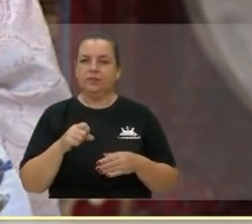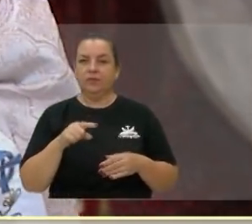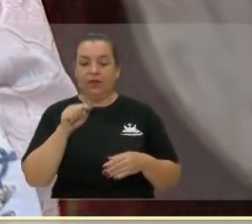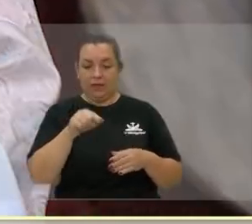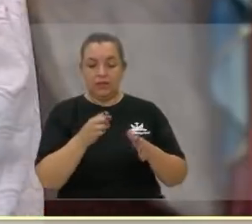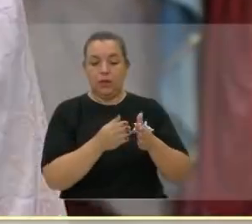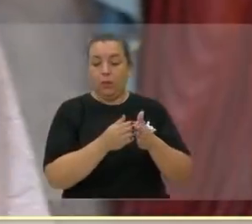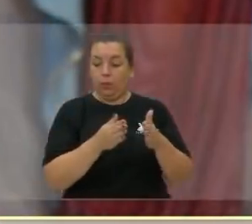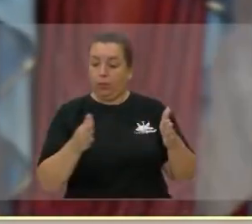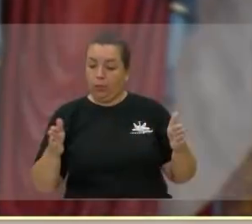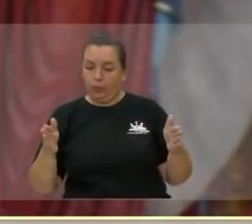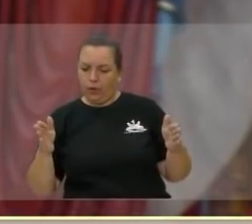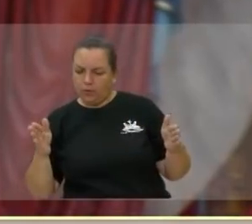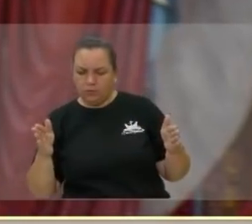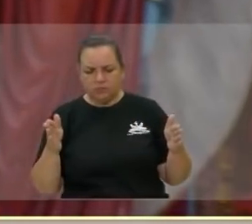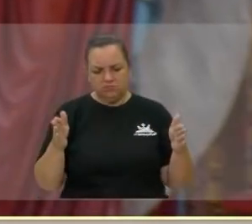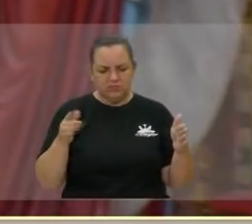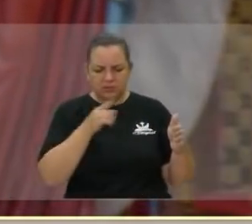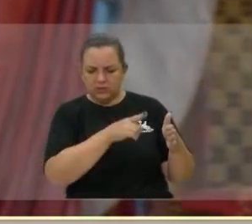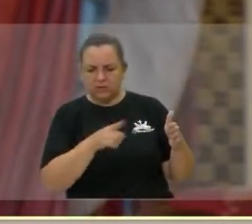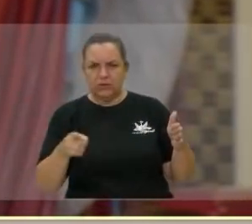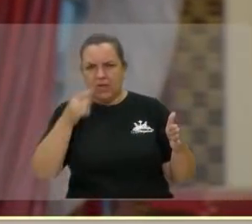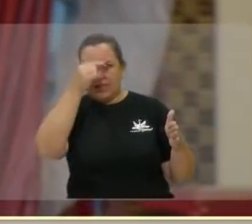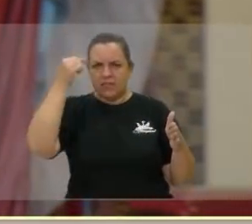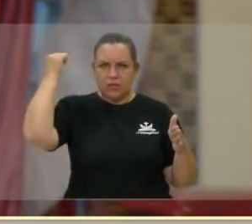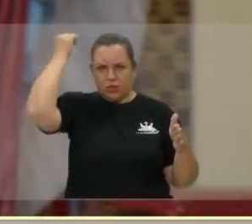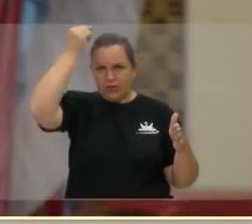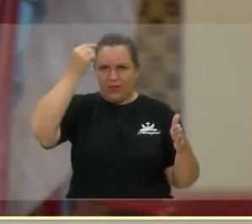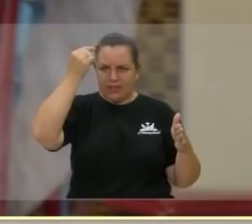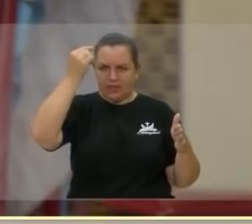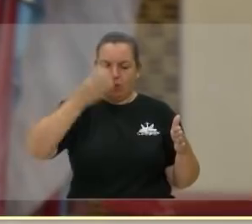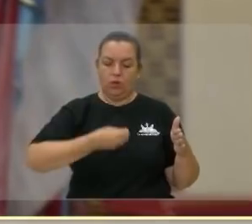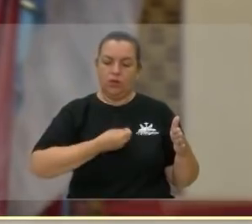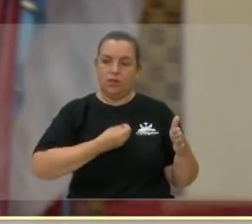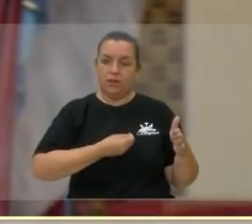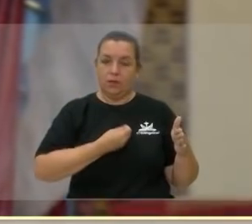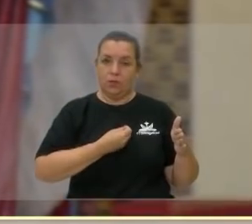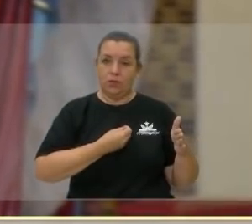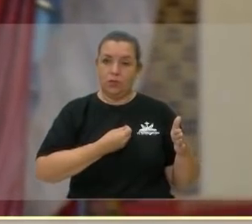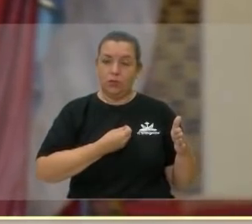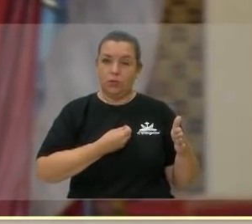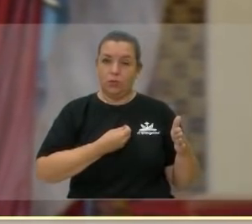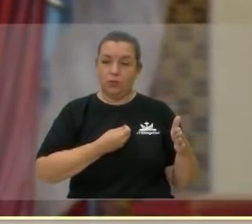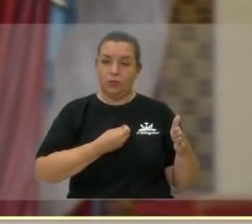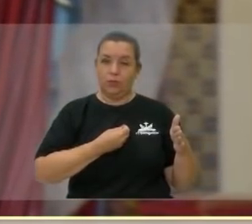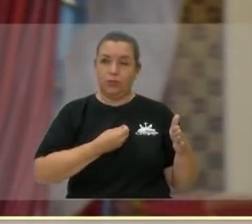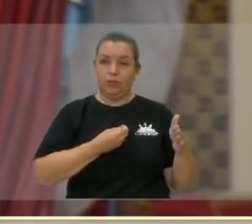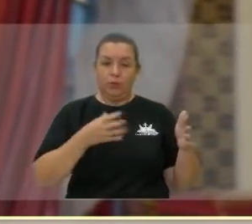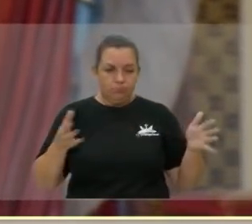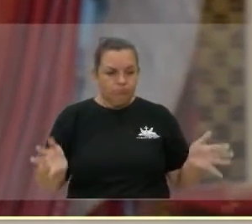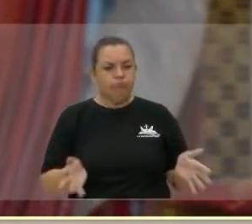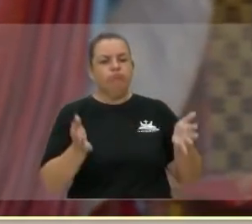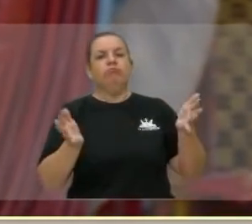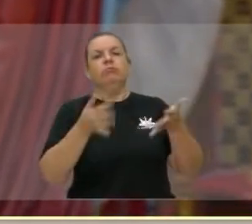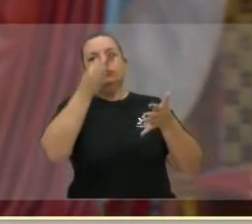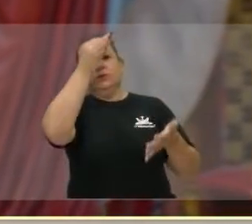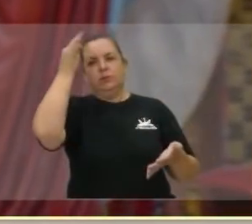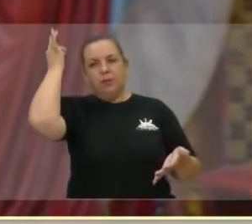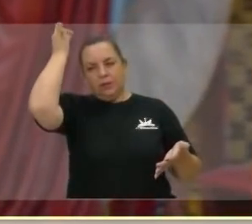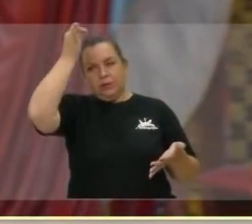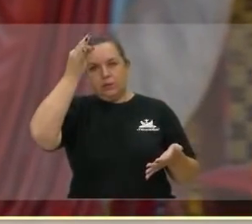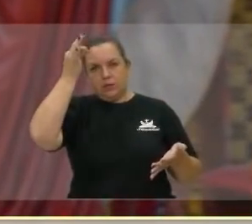no período da santificação, nós estamos sobre o impulso do Espírito Santo,